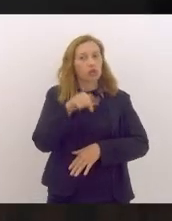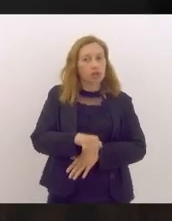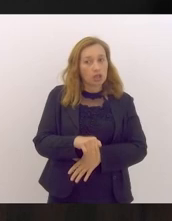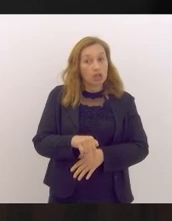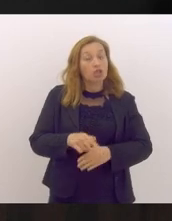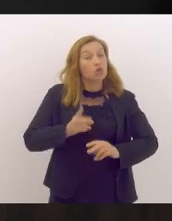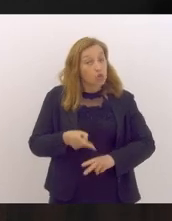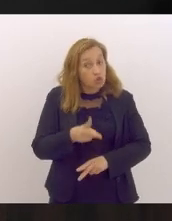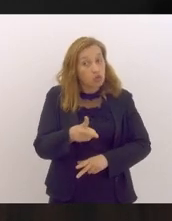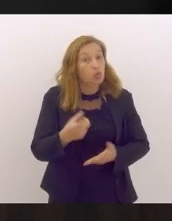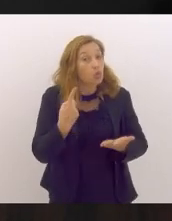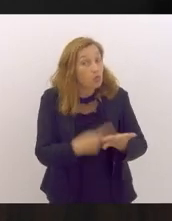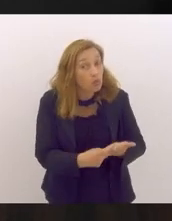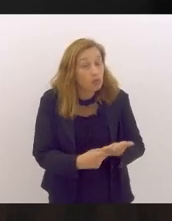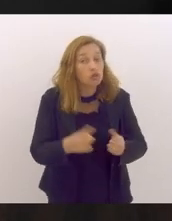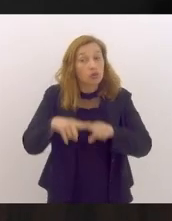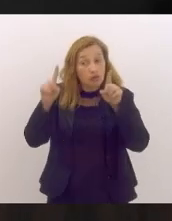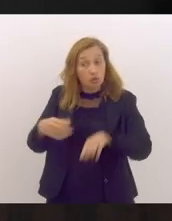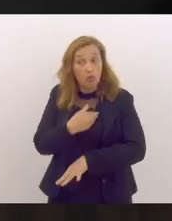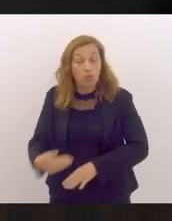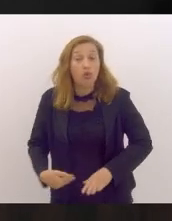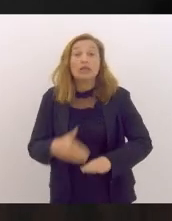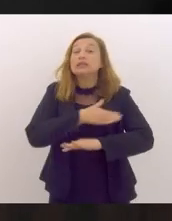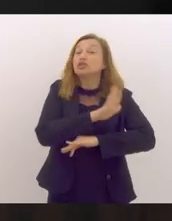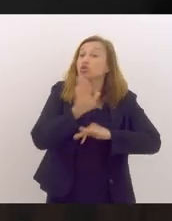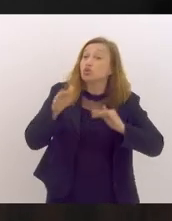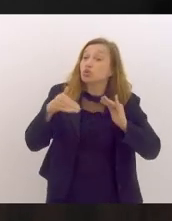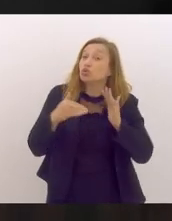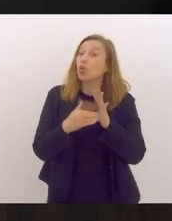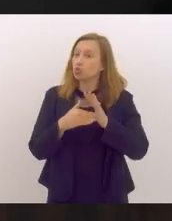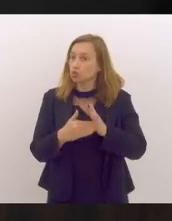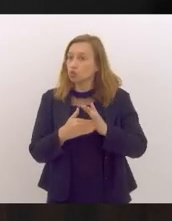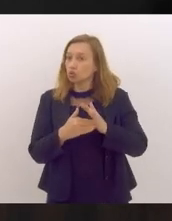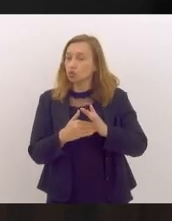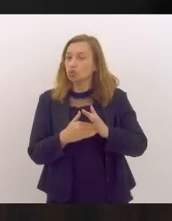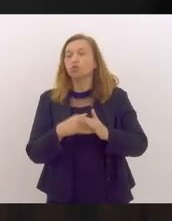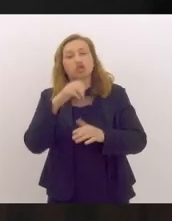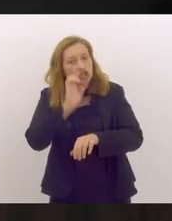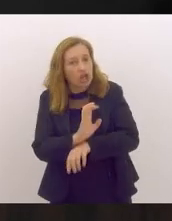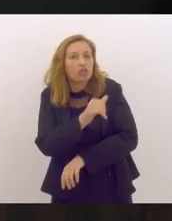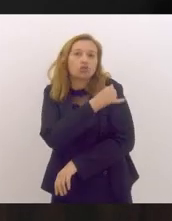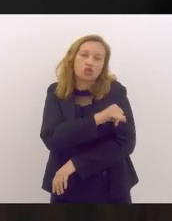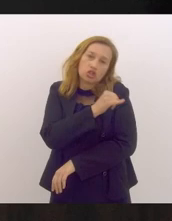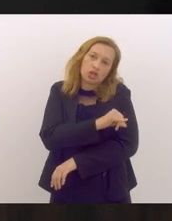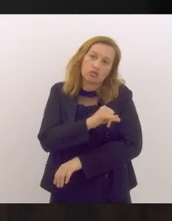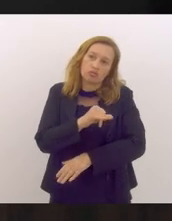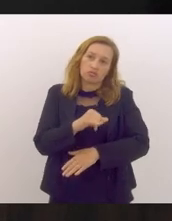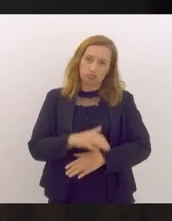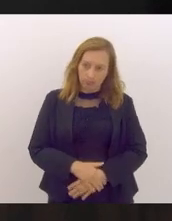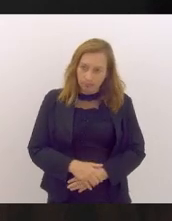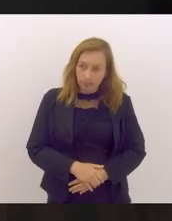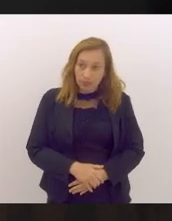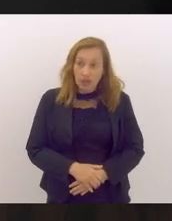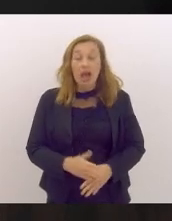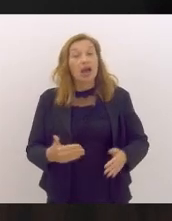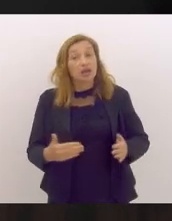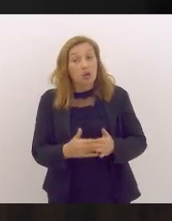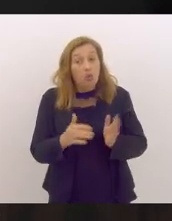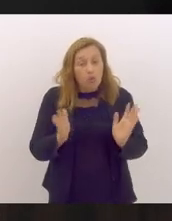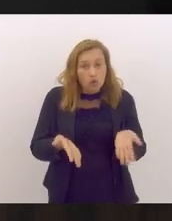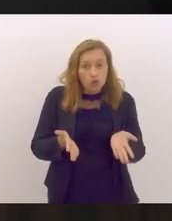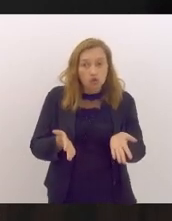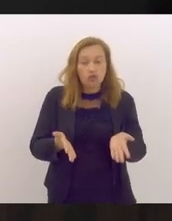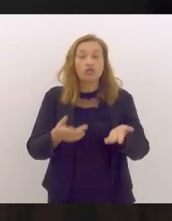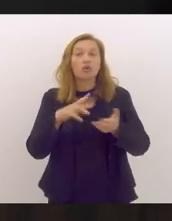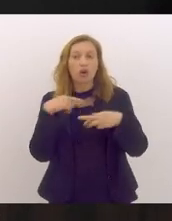gente manteve o compromisso com os servidores públicos de todo o Estado do Rio de Janeiro, de todos os poderes. E ainda hoje eu fiz